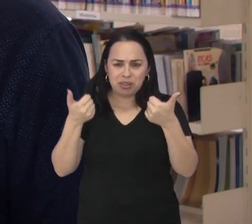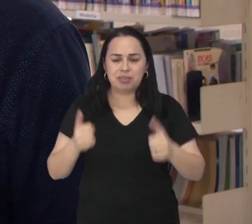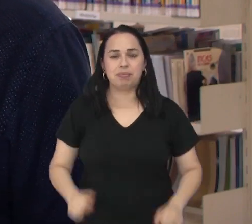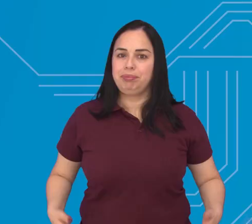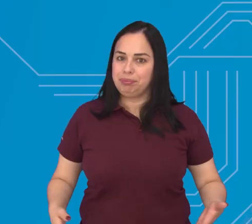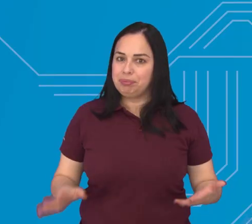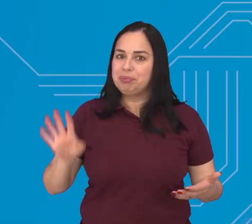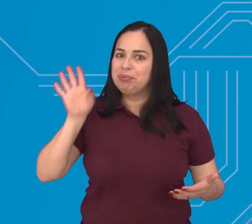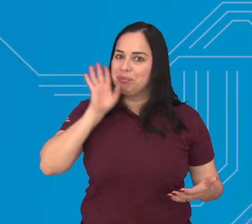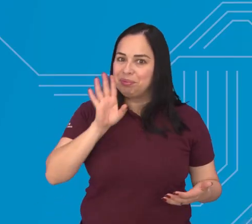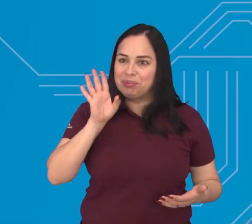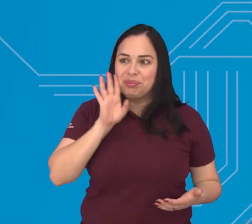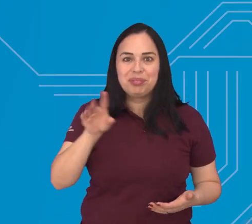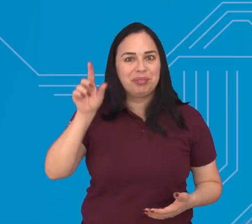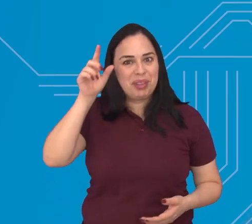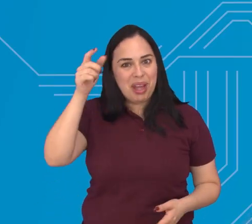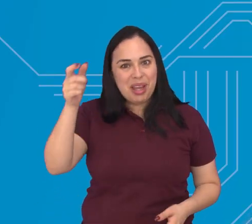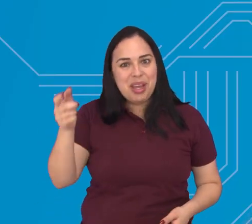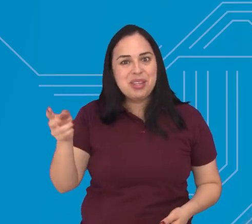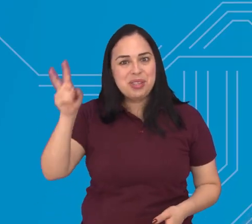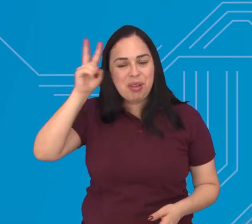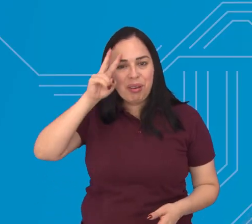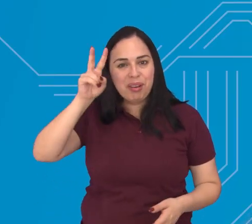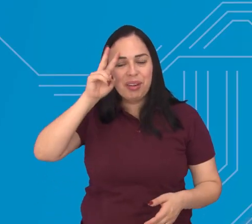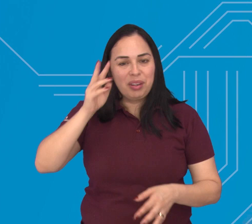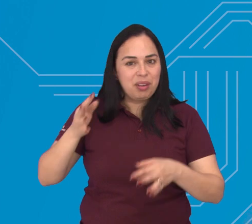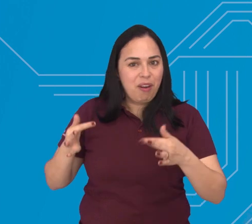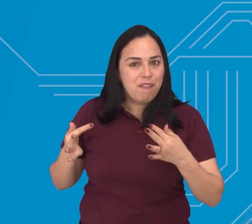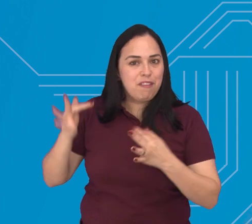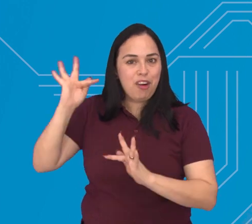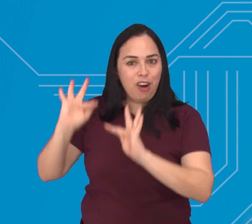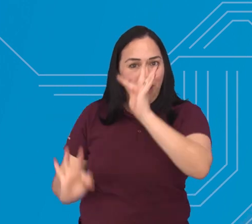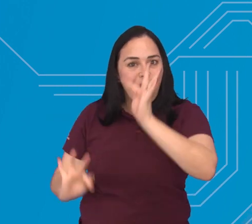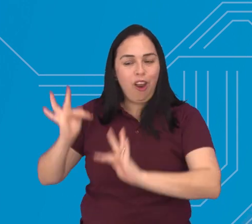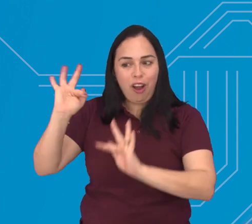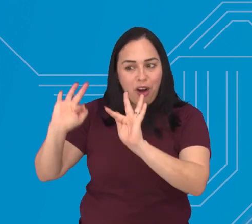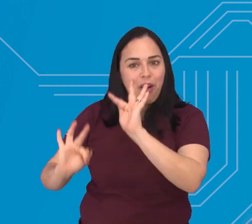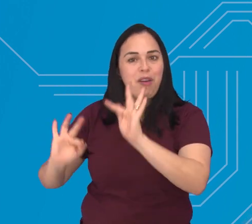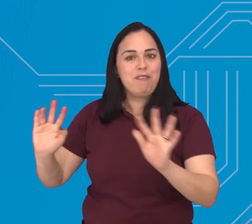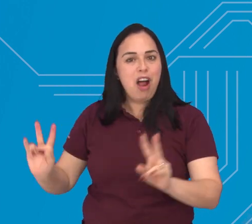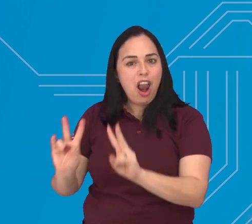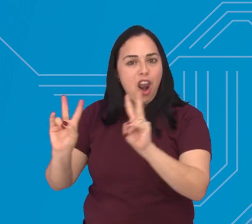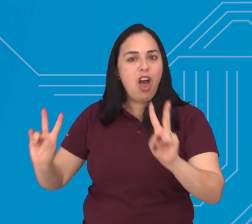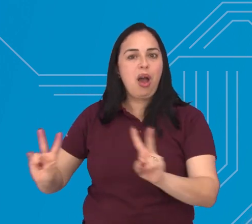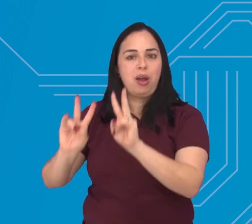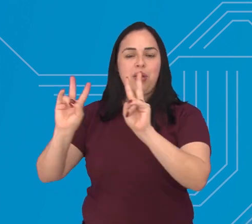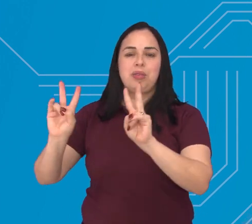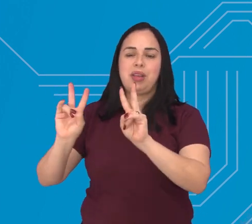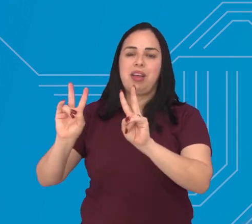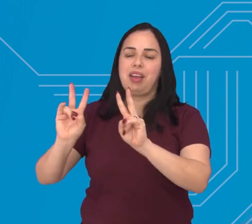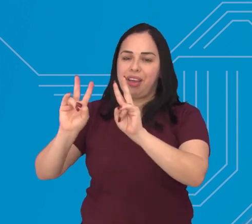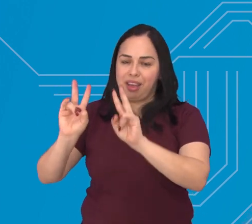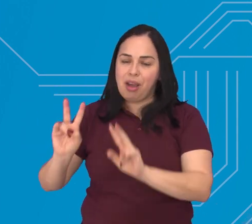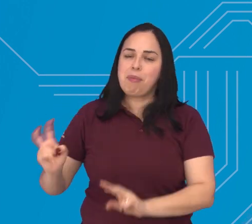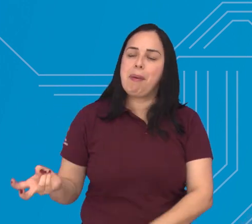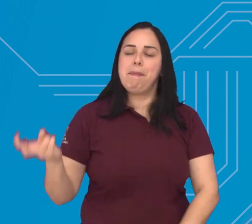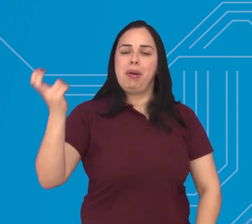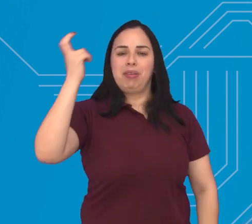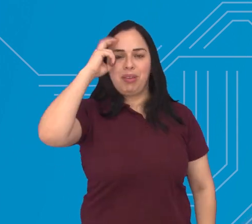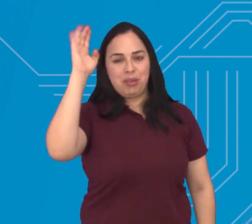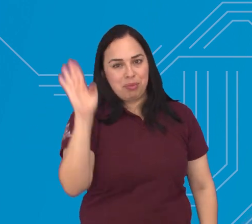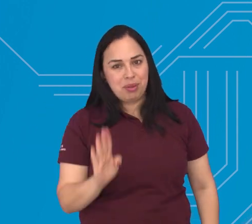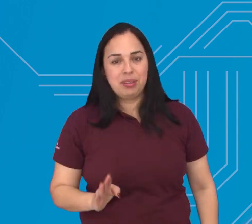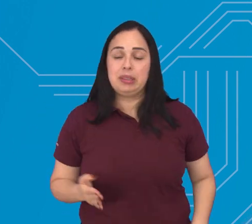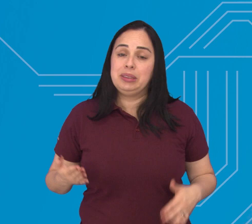no Brasil. Muito legais essas histórias, né? E que o nosso folclore possa ser mais valorizado. Esse é um patrimônio da